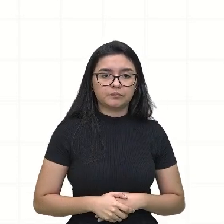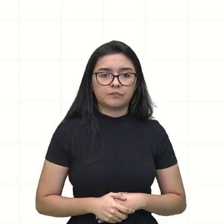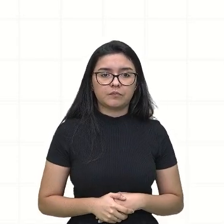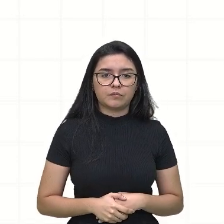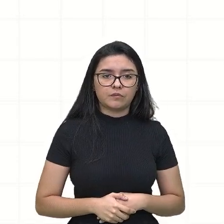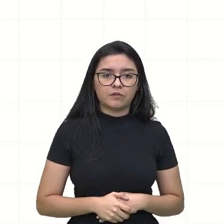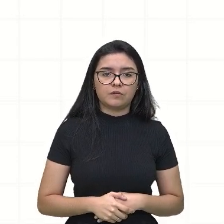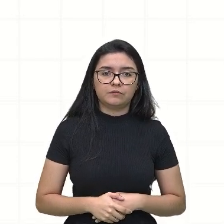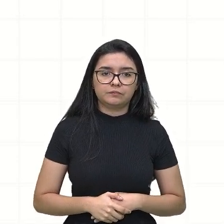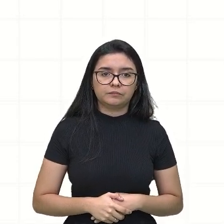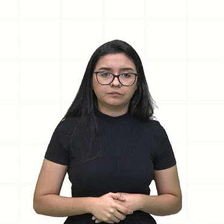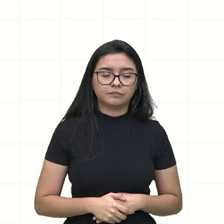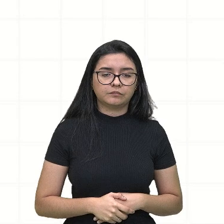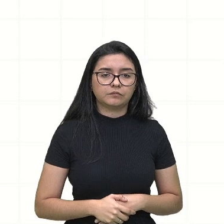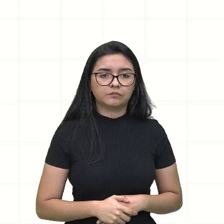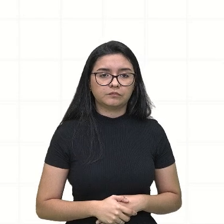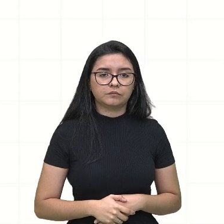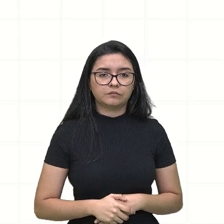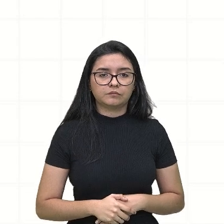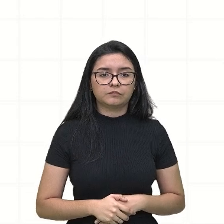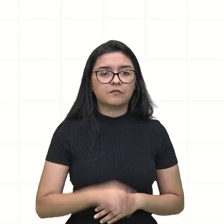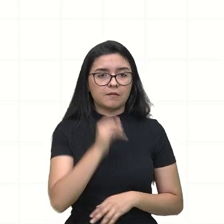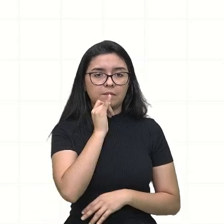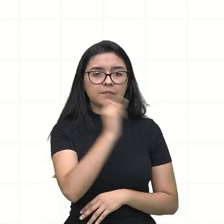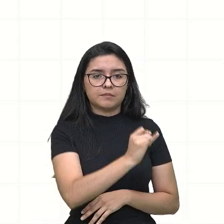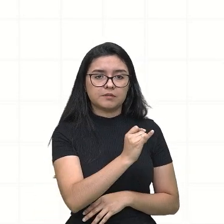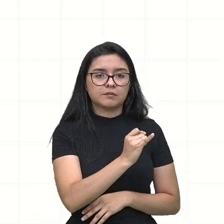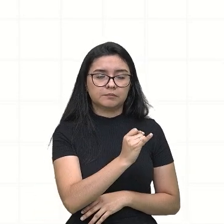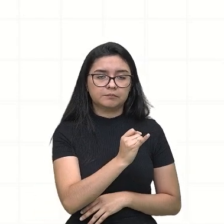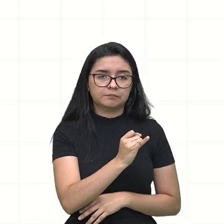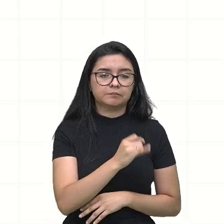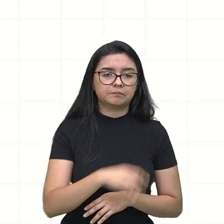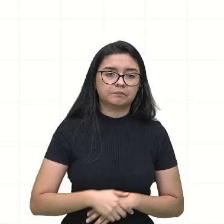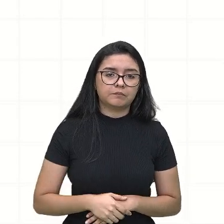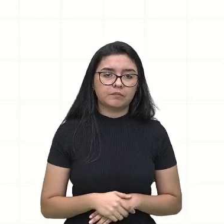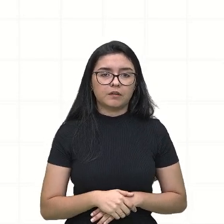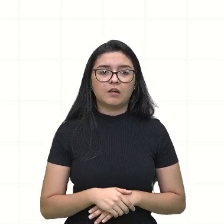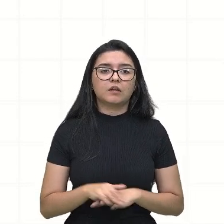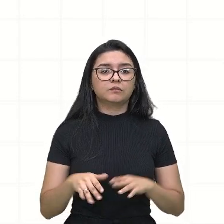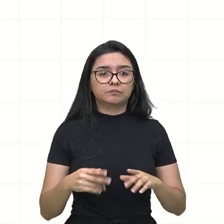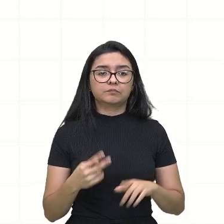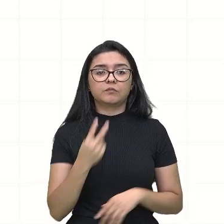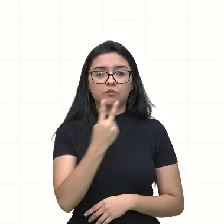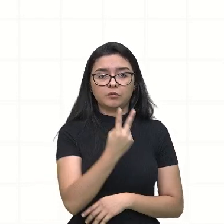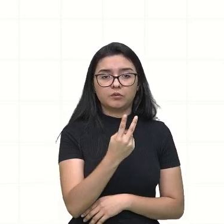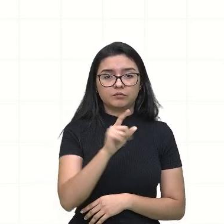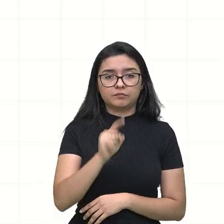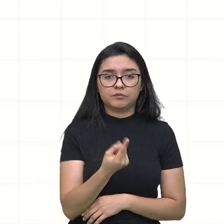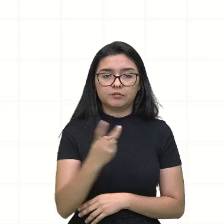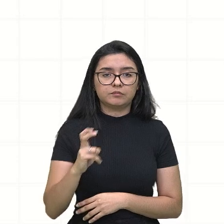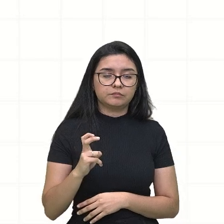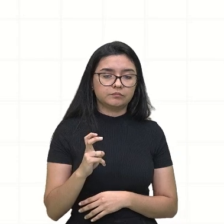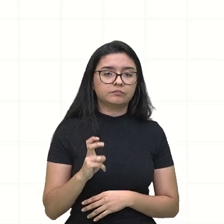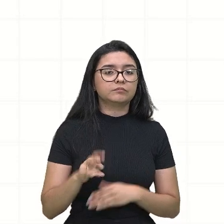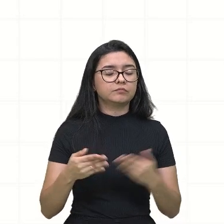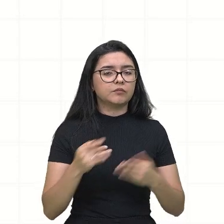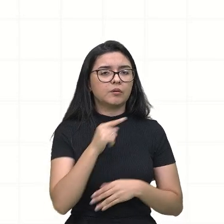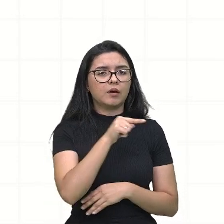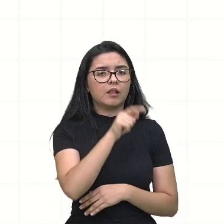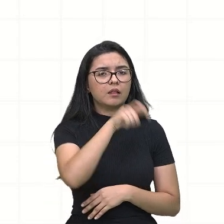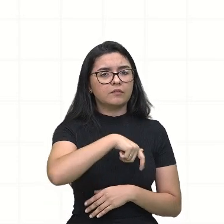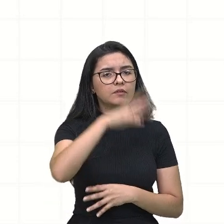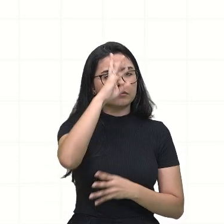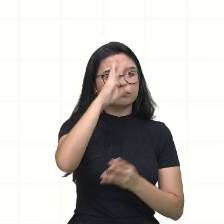ó, você vai dizer para o atendente que ele tem coordenada 2,5. E aí, se você disser isso para o atendente, ele